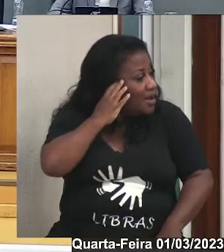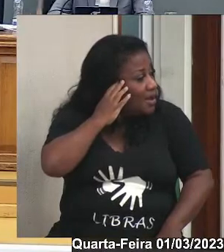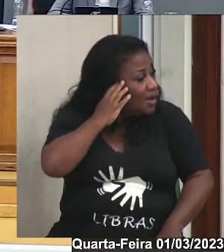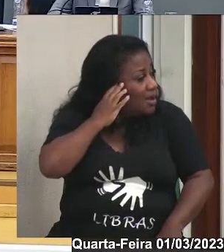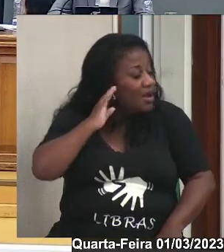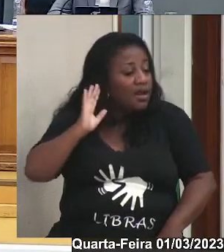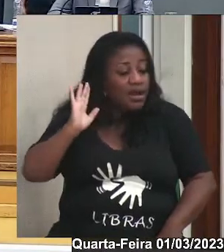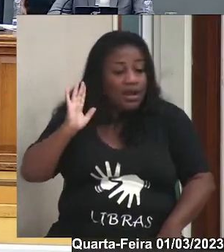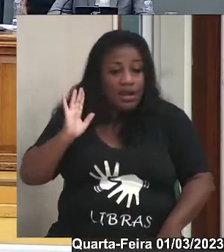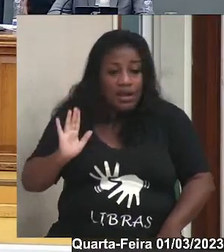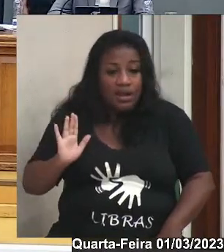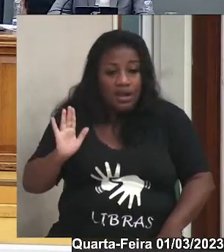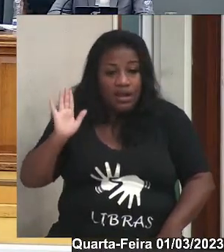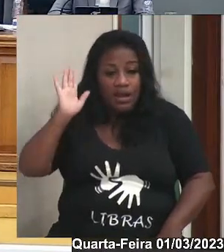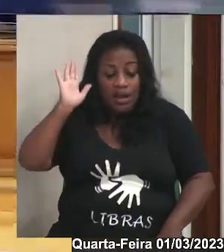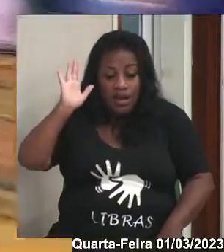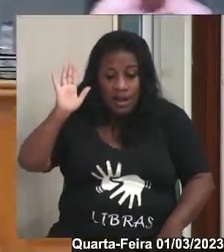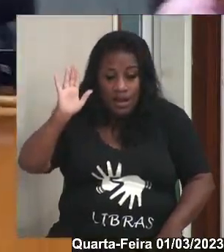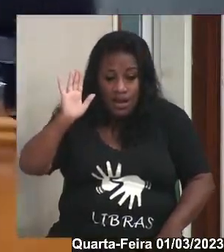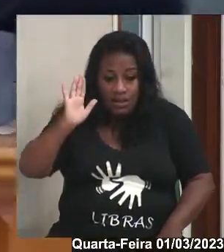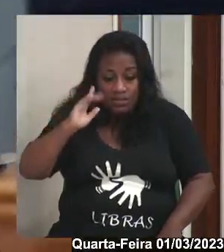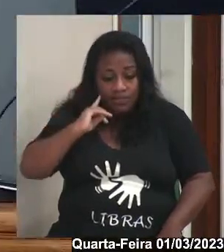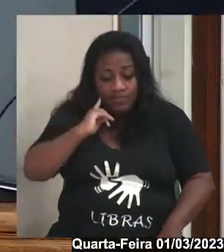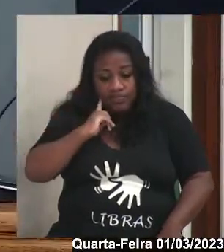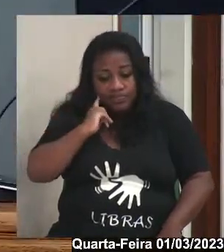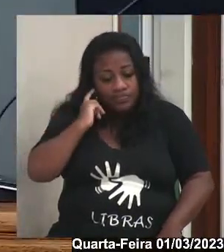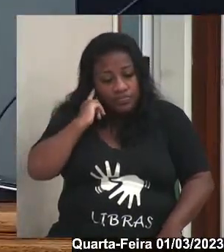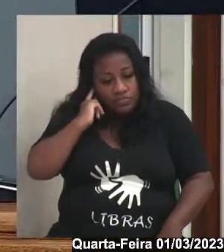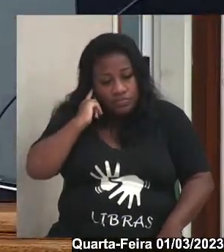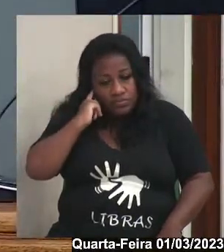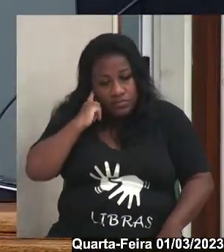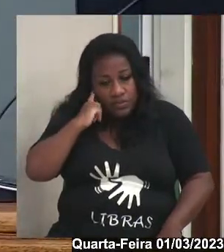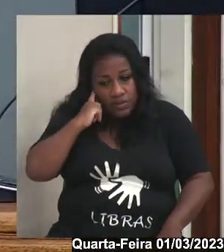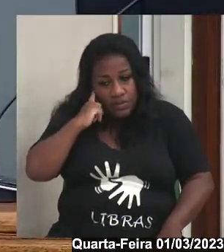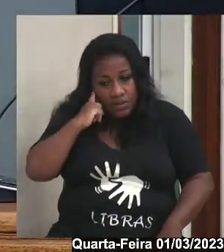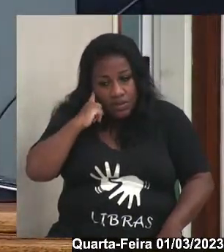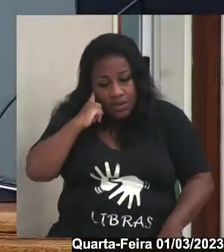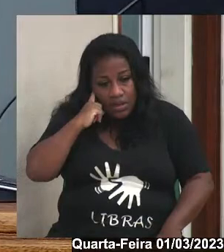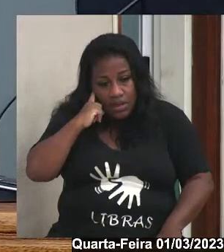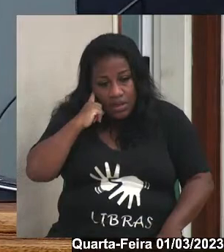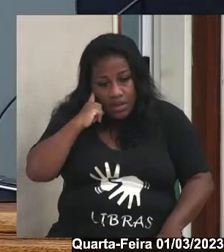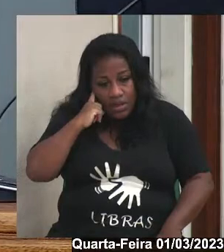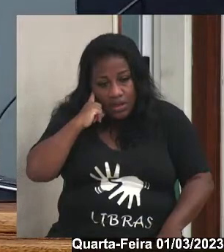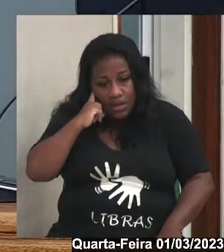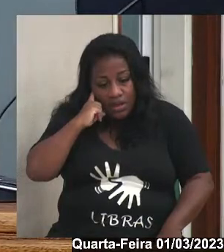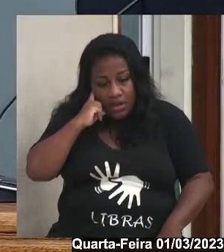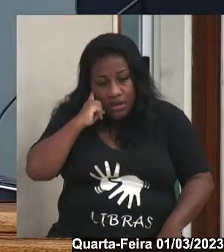senhor poderia me incluir nas indicações, por favor?